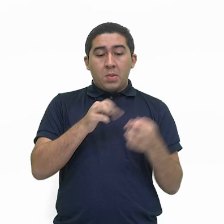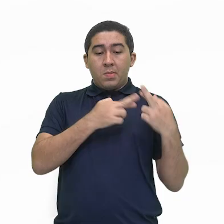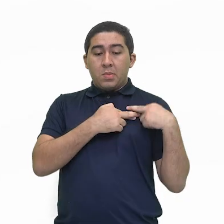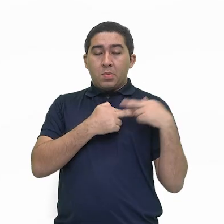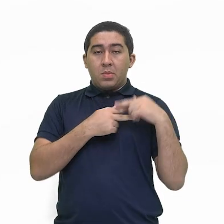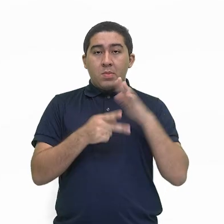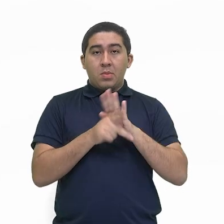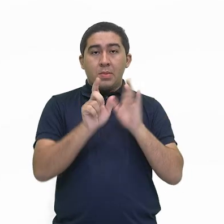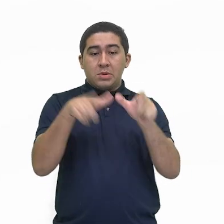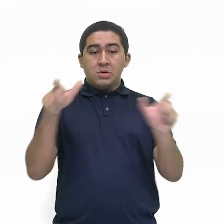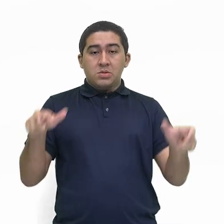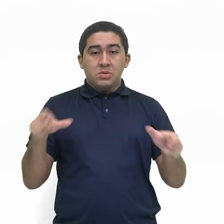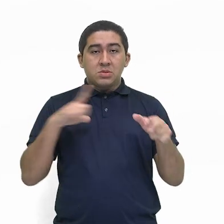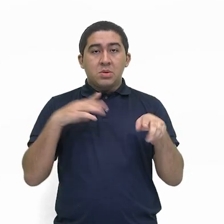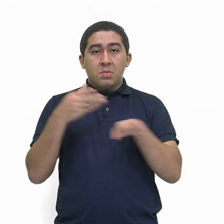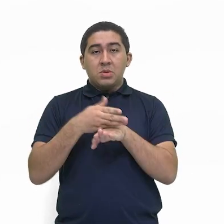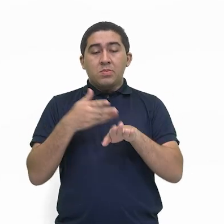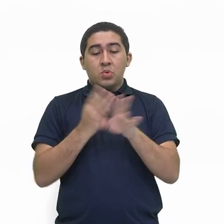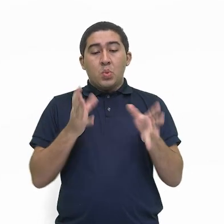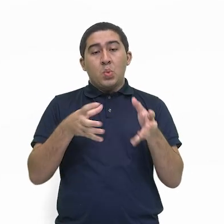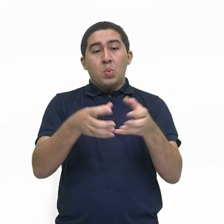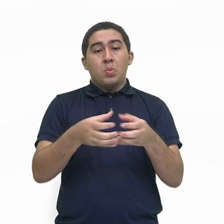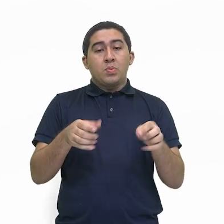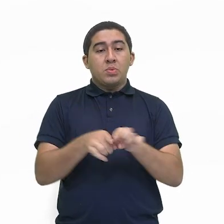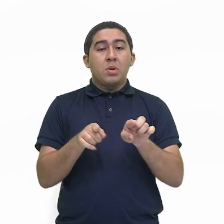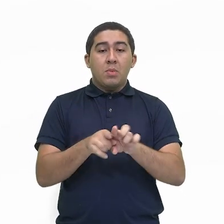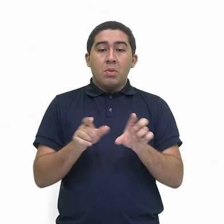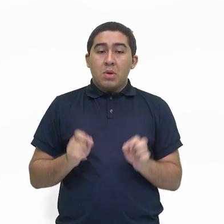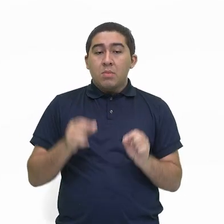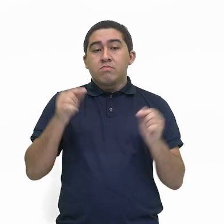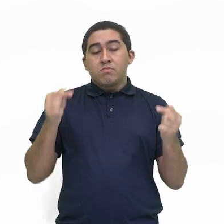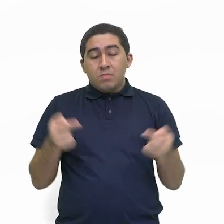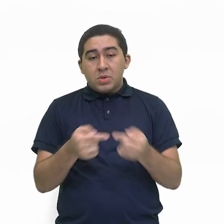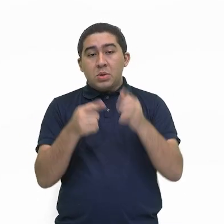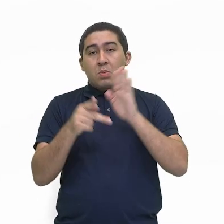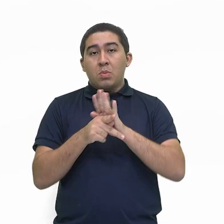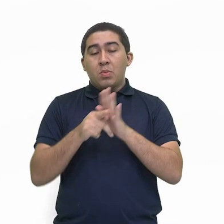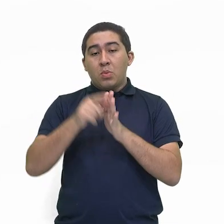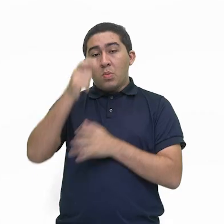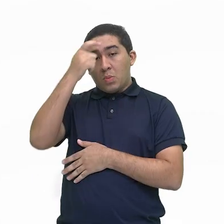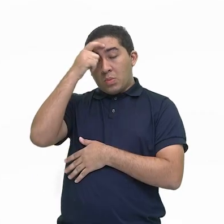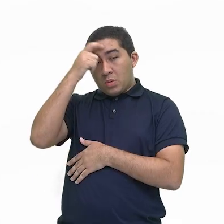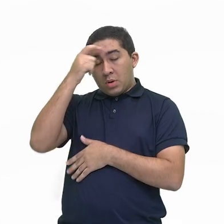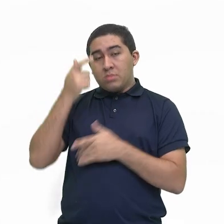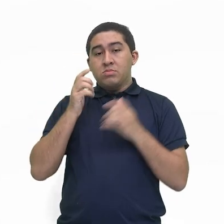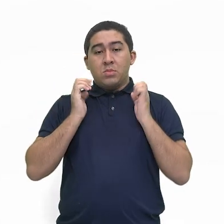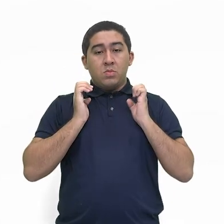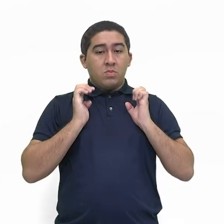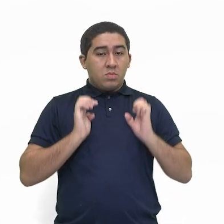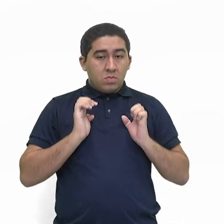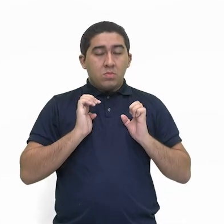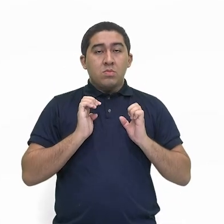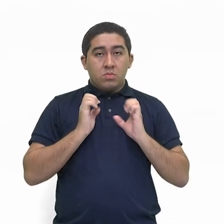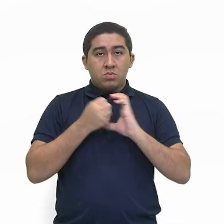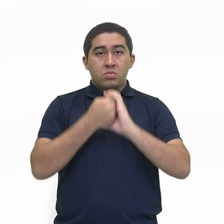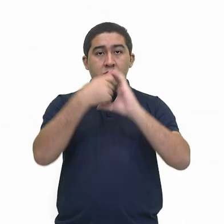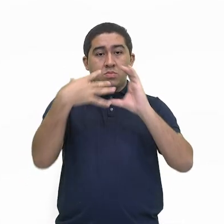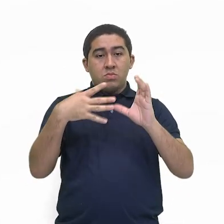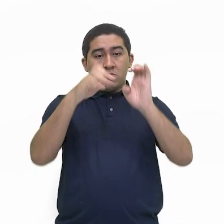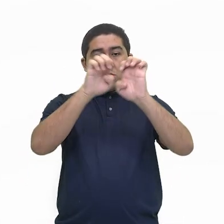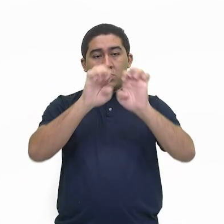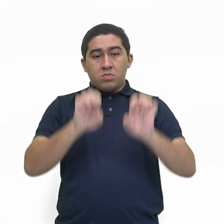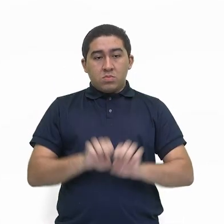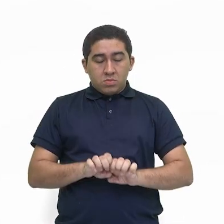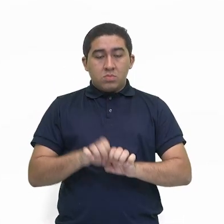desempenhado pelos sujeitos e coletividades mediante os valores morais,